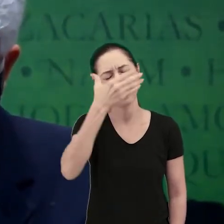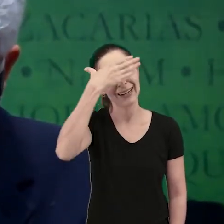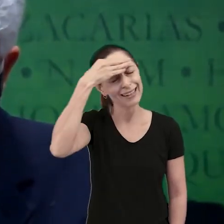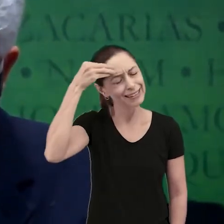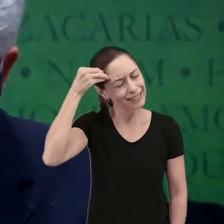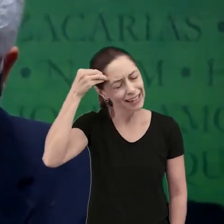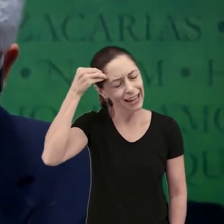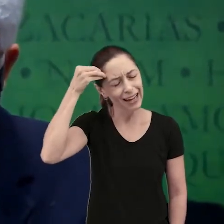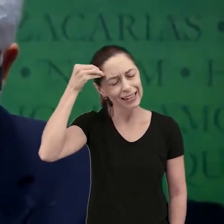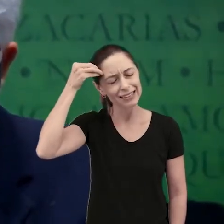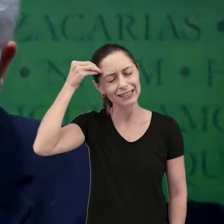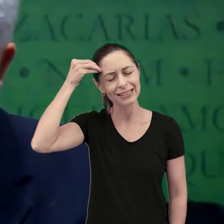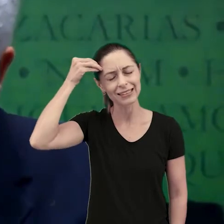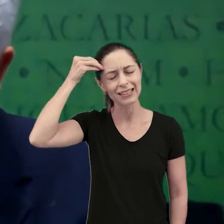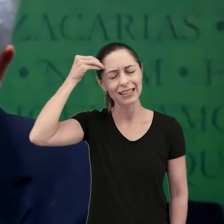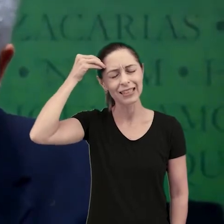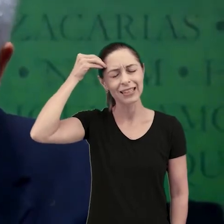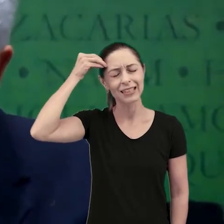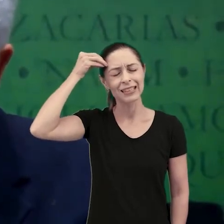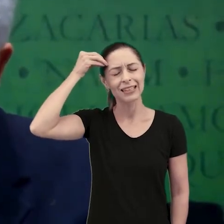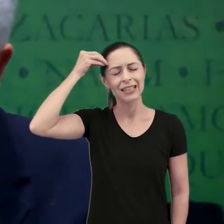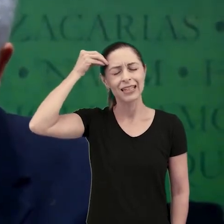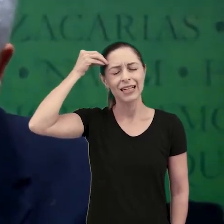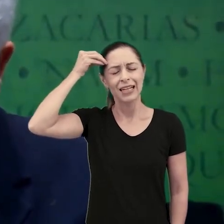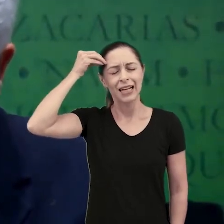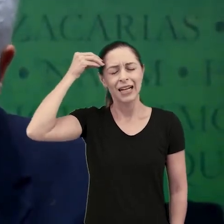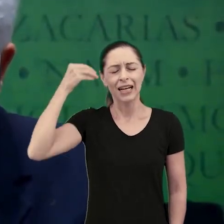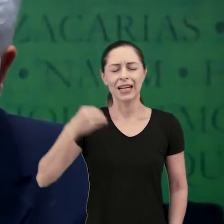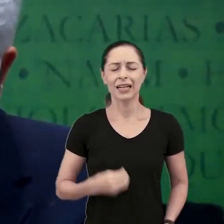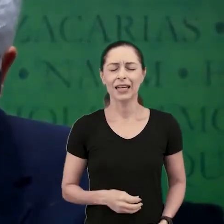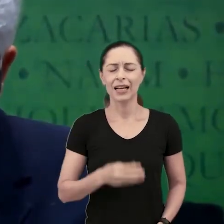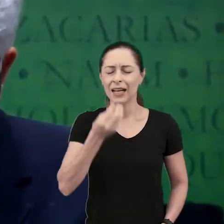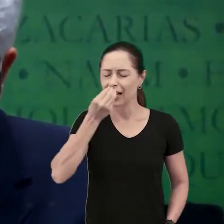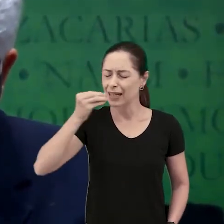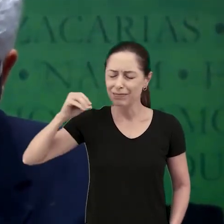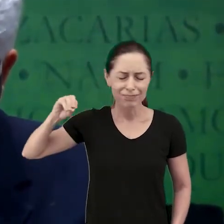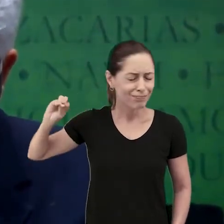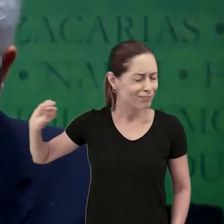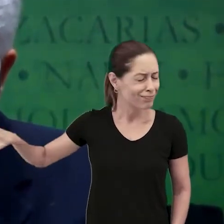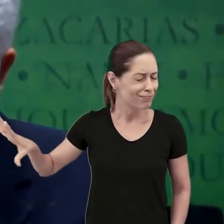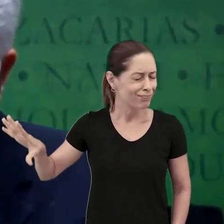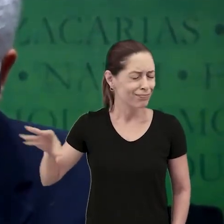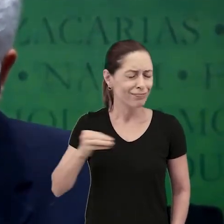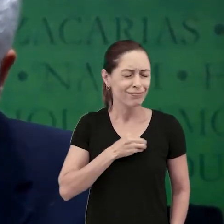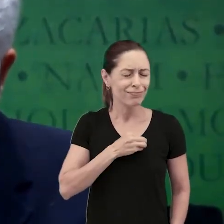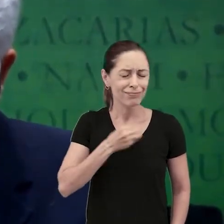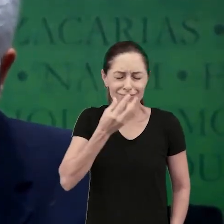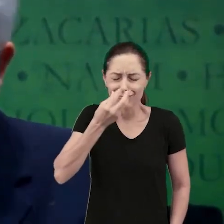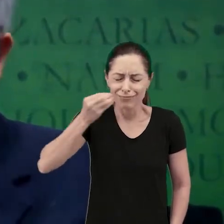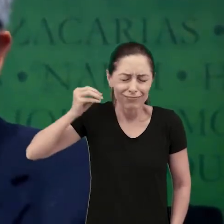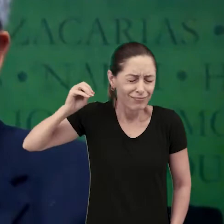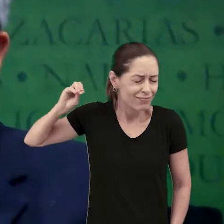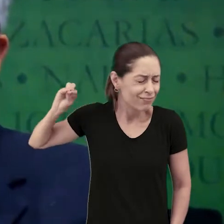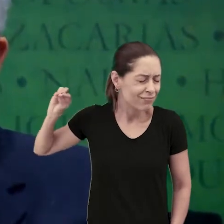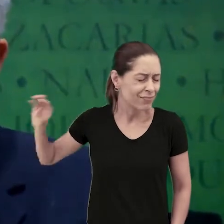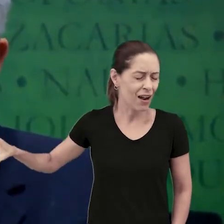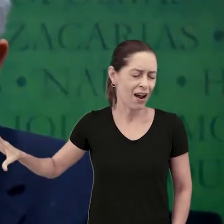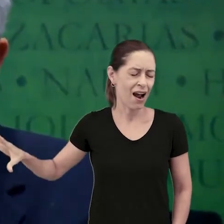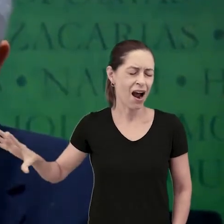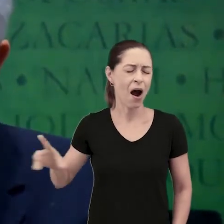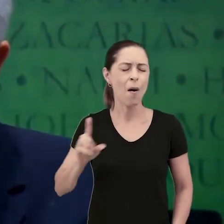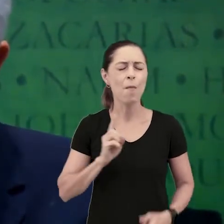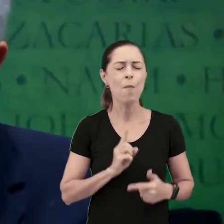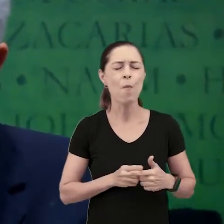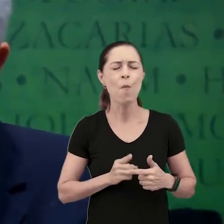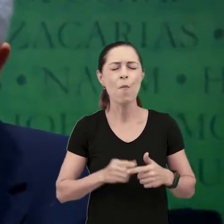esquece, que pisa aos pés as nossas iniquidades, que lança os nossos pecados nas profundezas do mar, porque tu és fiel